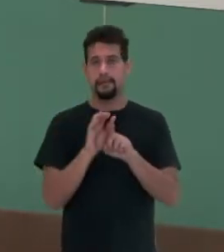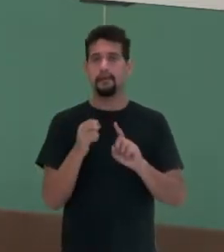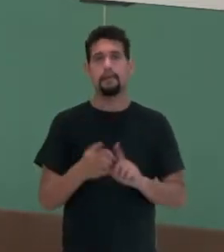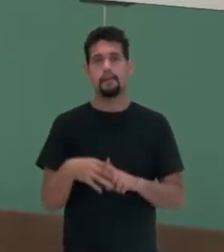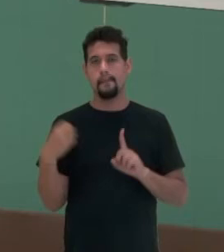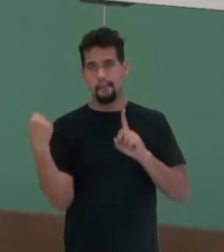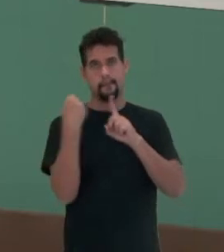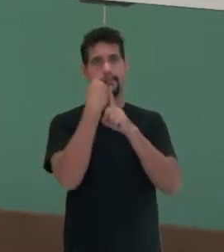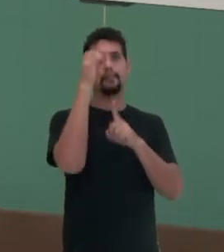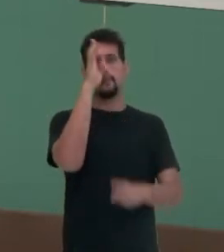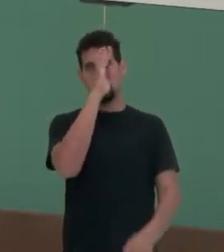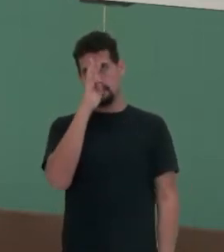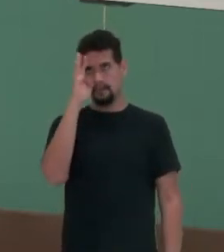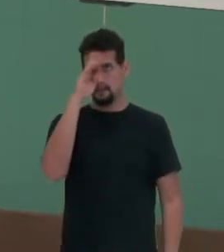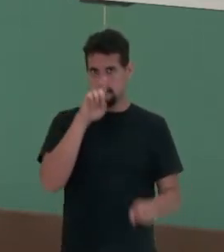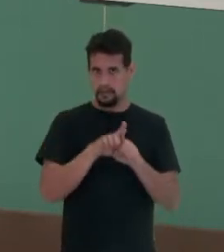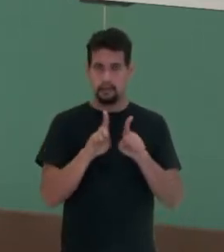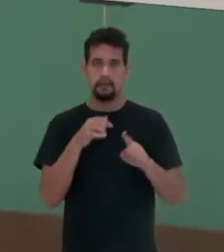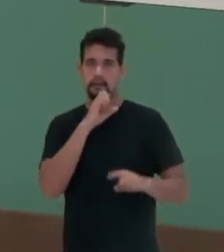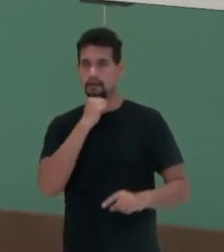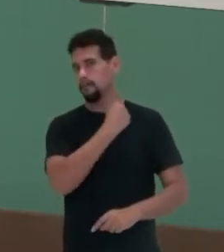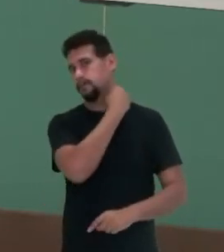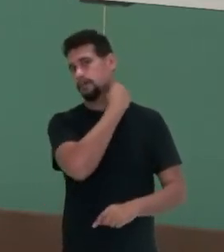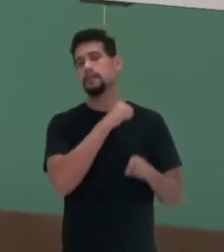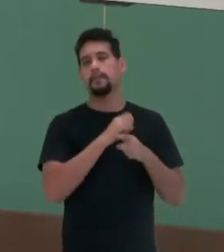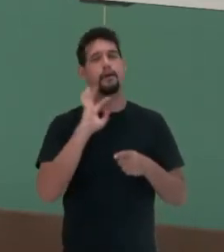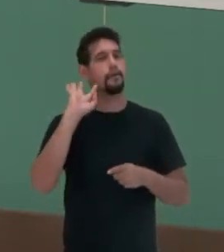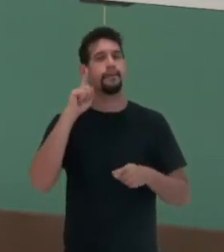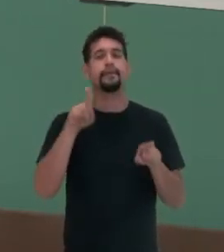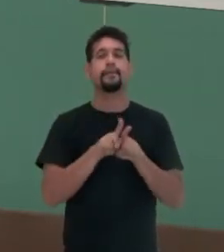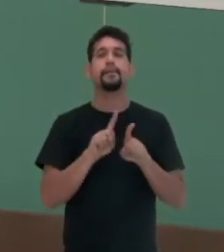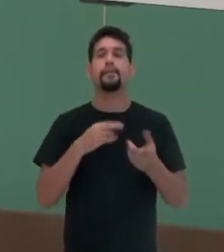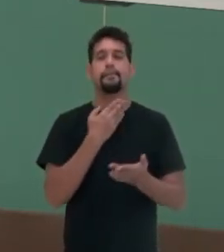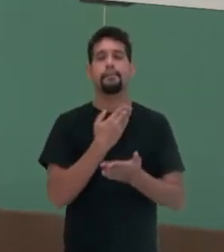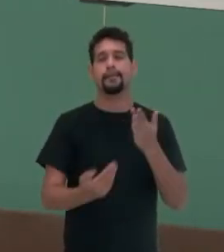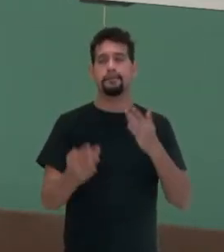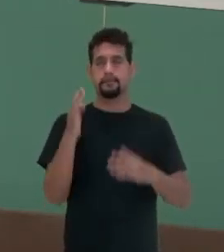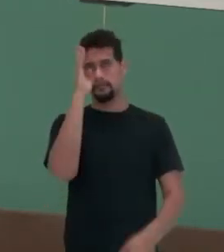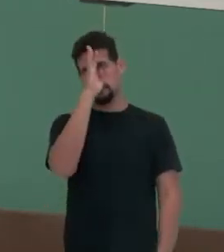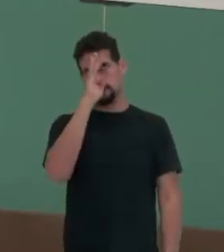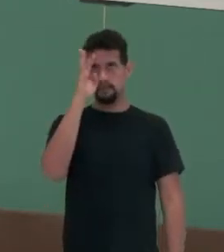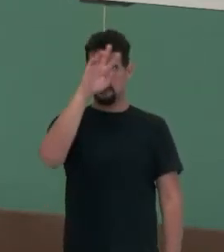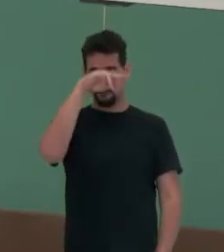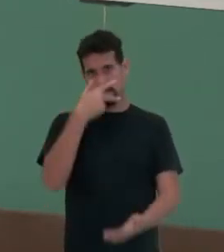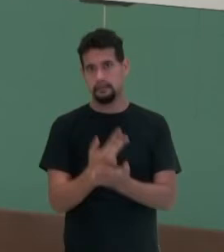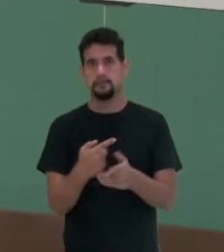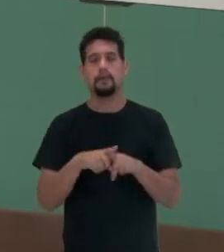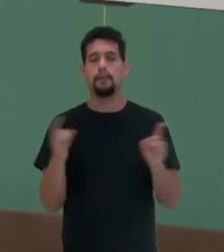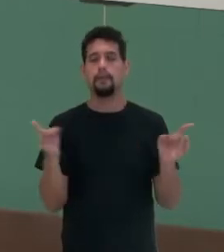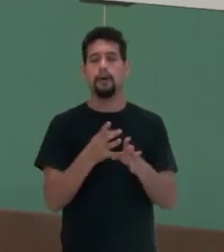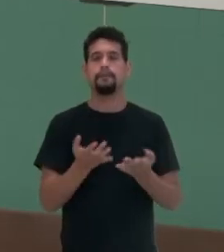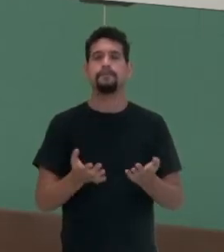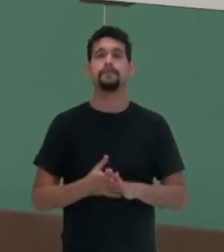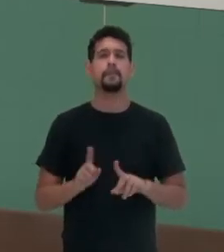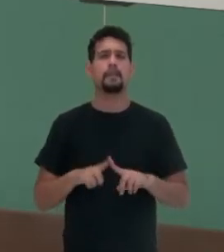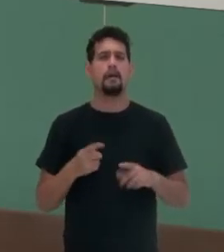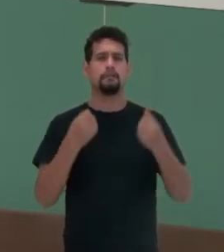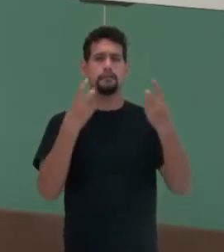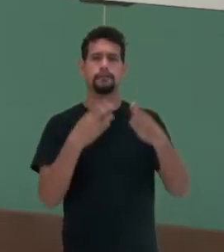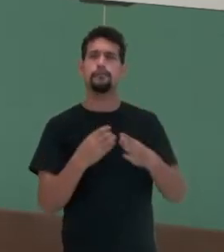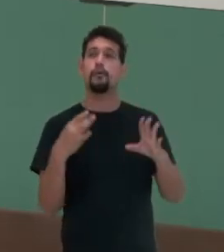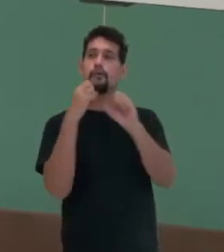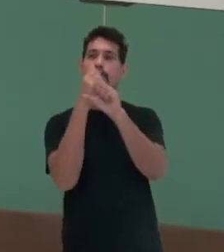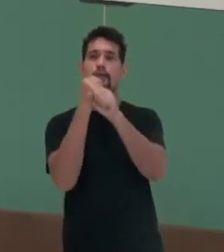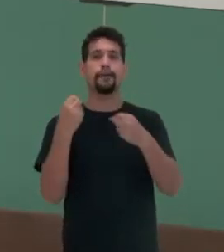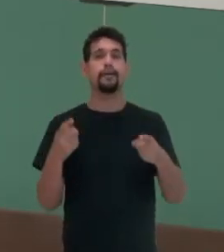né, um mata-leão, por exemplo, que é um golpe do jiu-jitsu, e ele vai perder os seus sentidos, acaba a luta, né, o oponente ganha. Contagem do